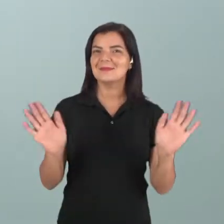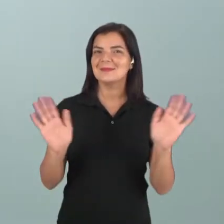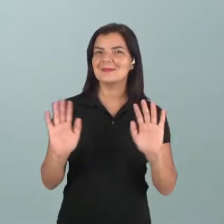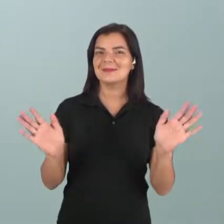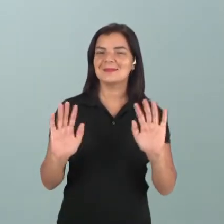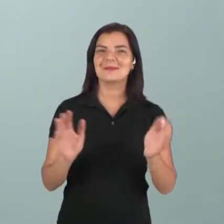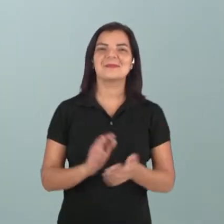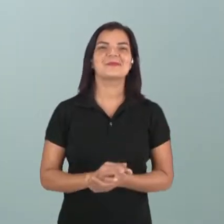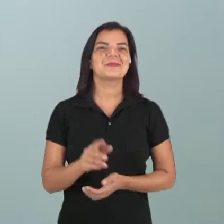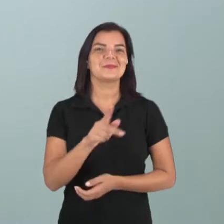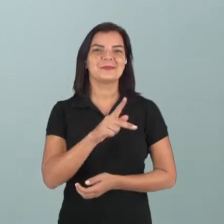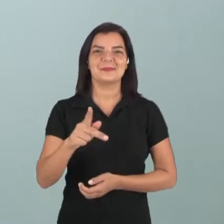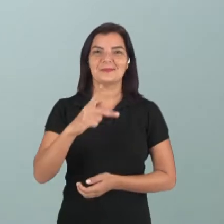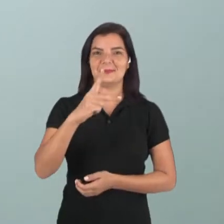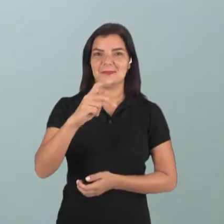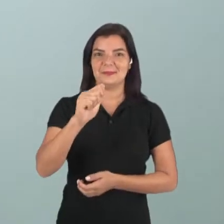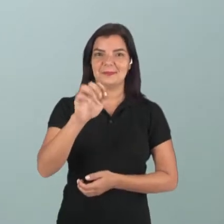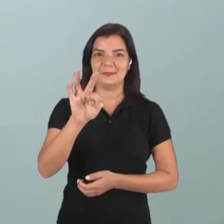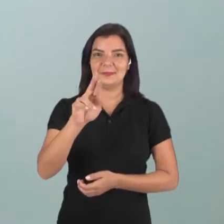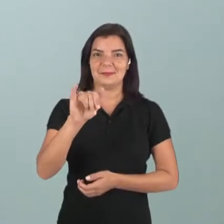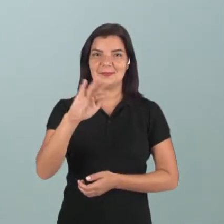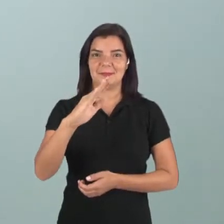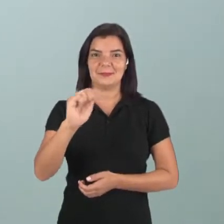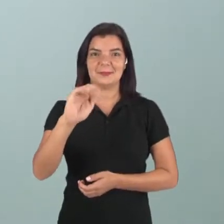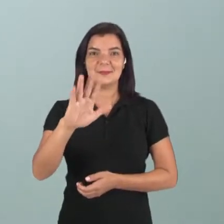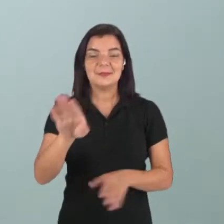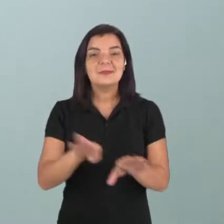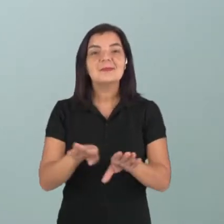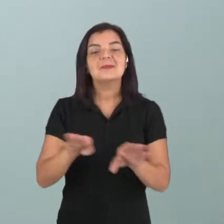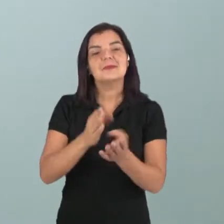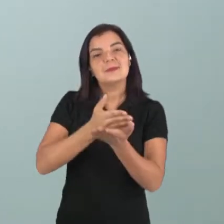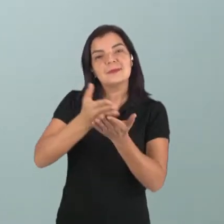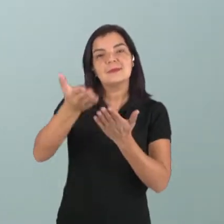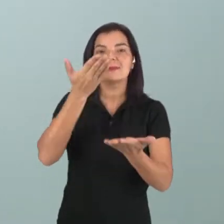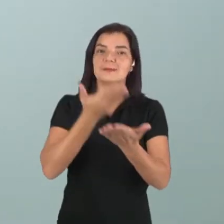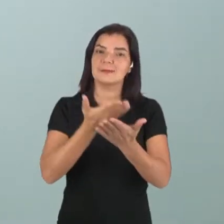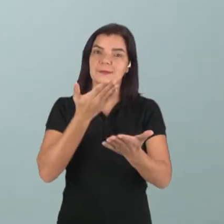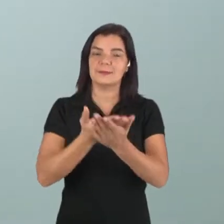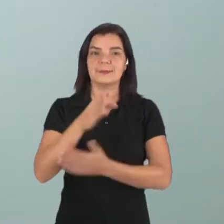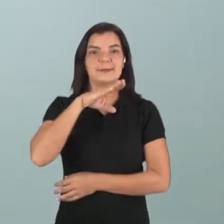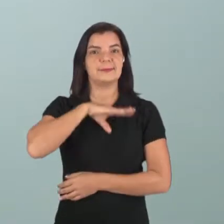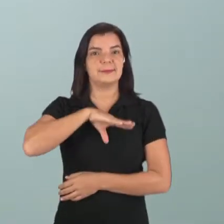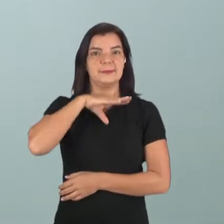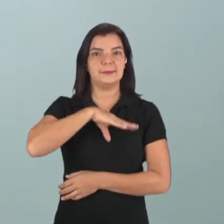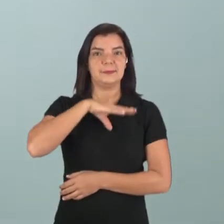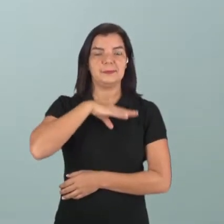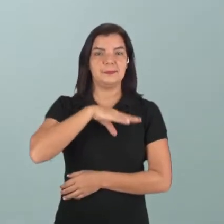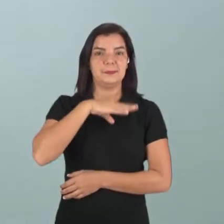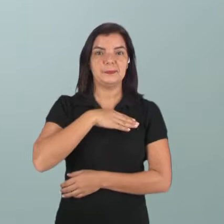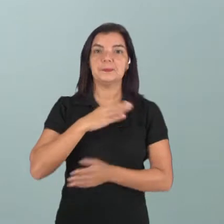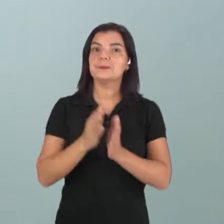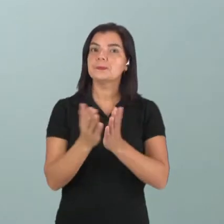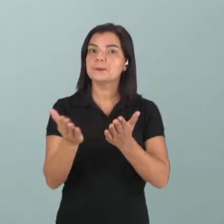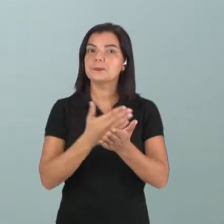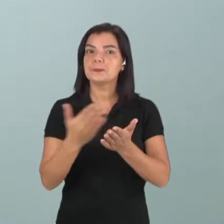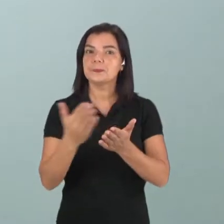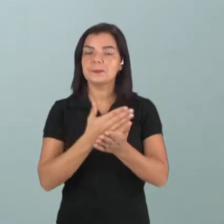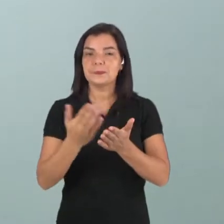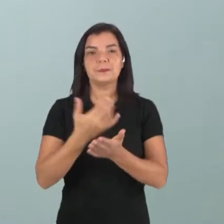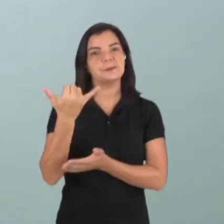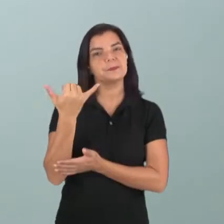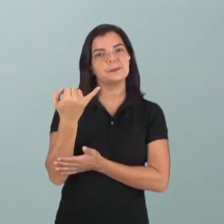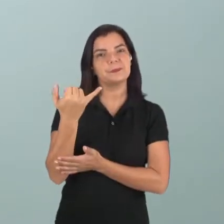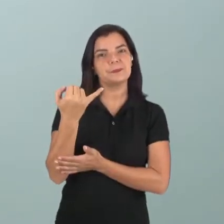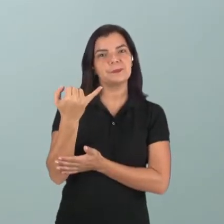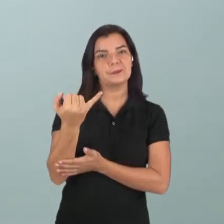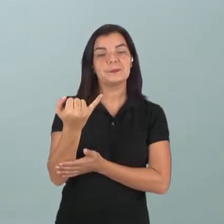Olá, eu sou a professora Patrícia Rufino e nós vamos iniciar a aula de língua portuguesa. Então pegue o seu caderno, pegue a sua